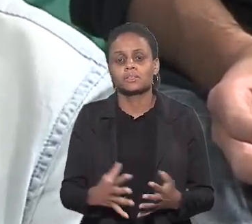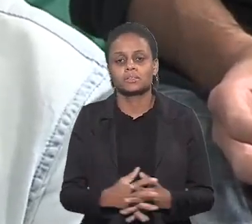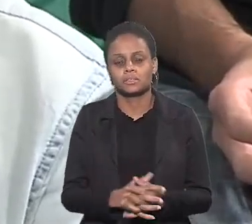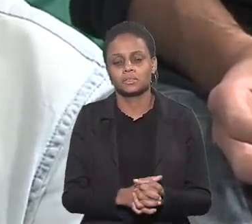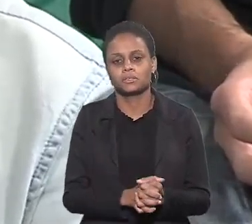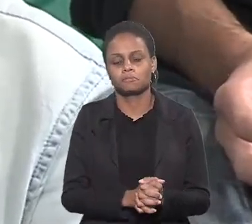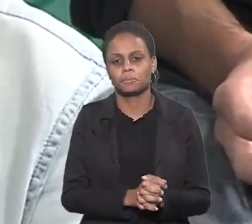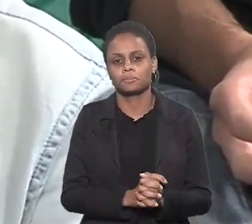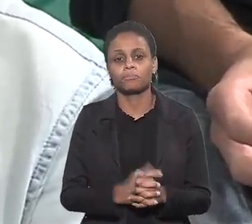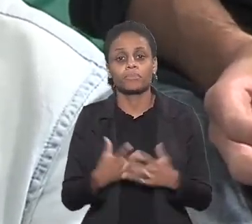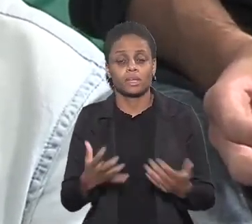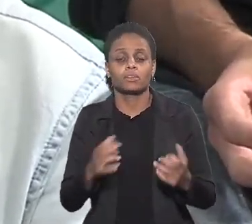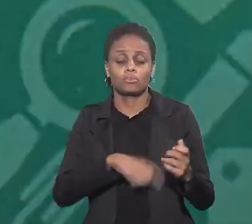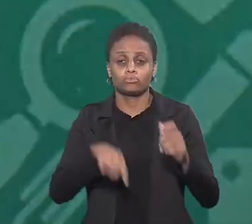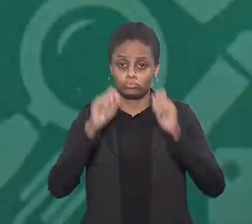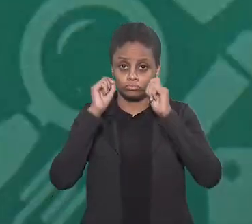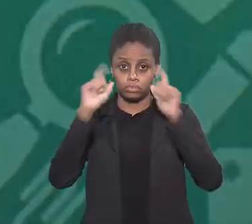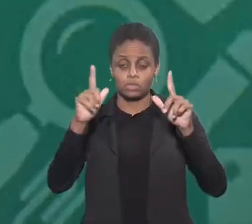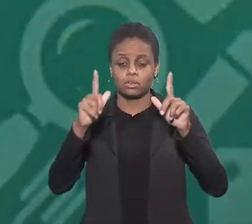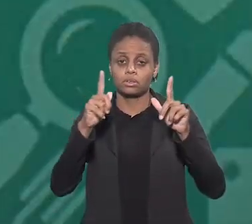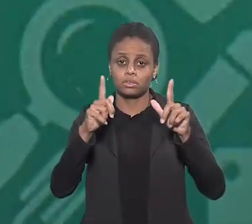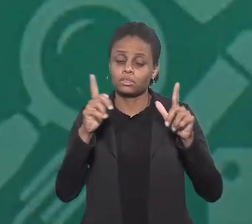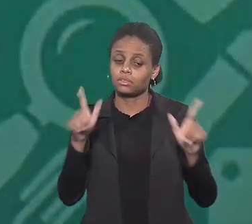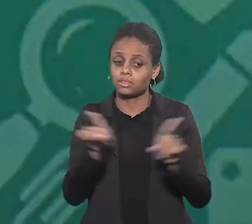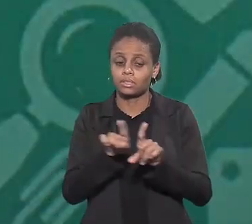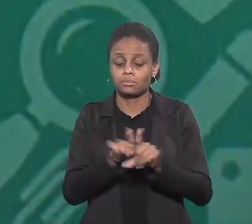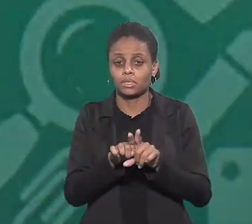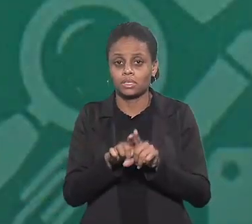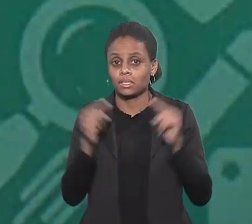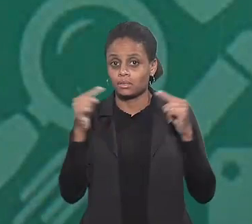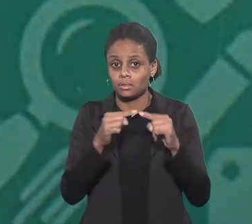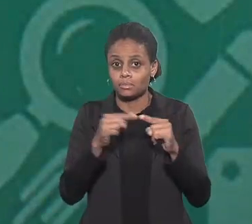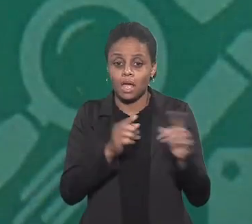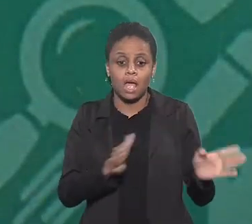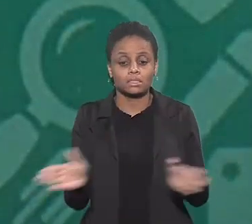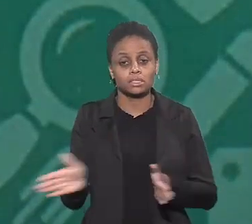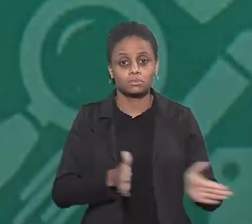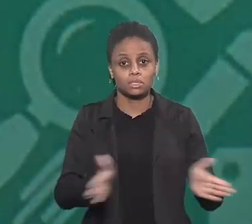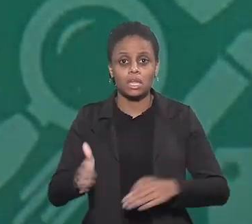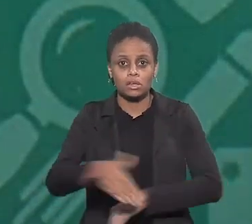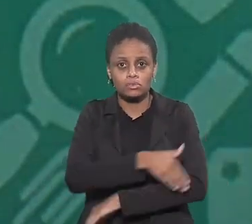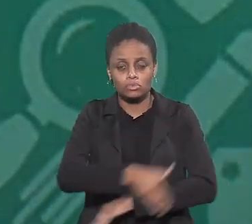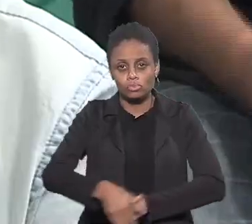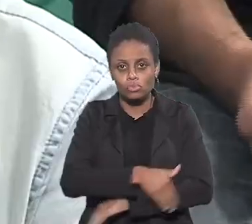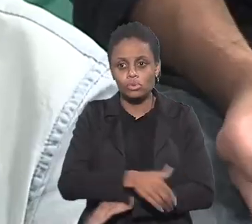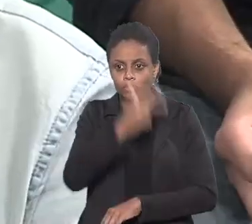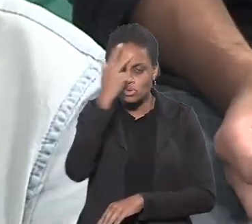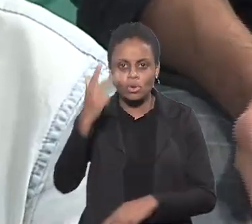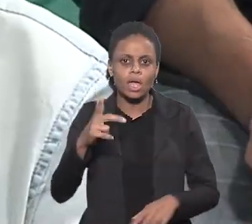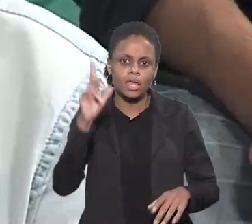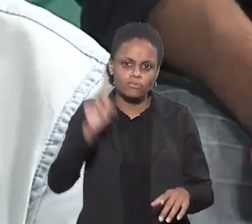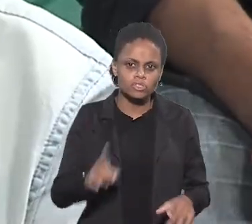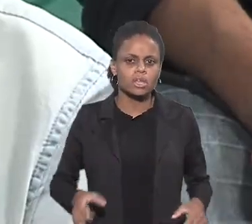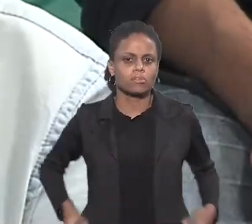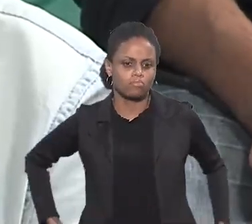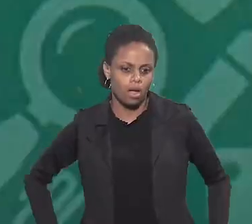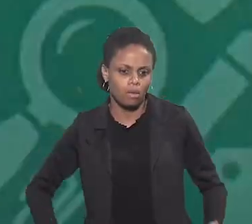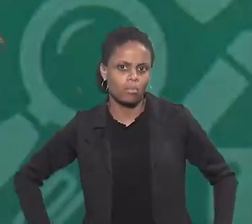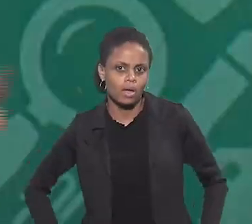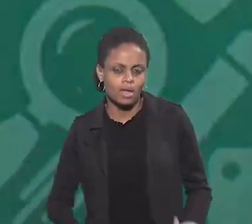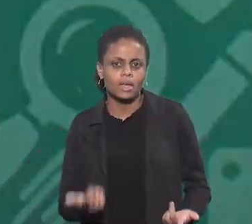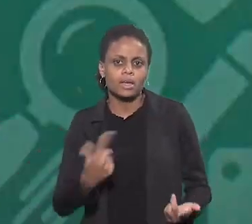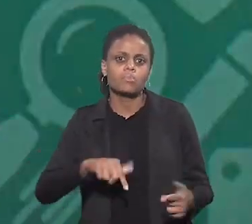para o patinete. Ou seja, isso chama atenção até para a questão da acessibilidade nas ruas de quem é, né, deficiente Sim. físico,